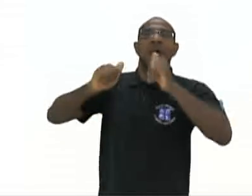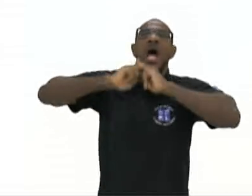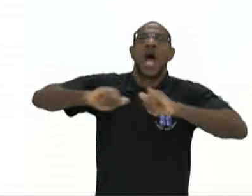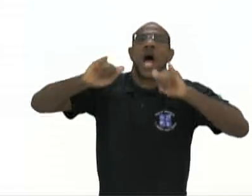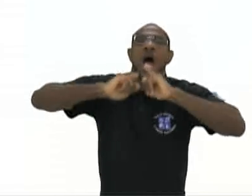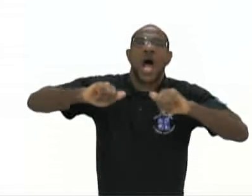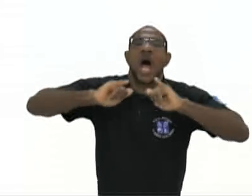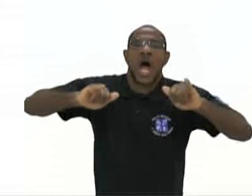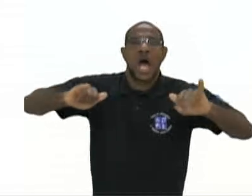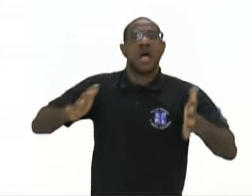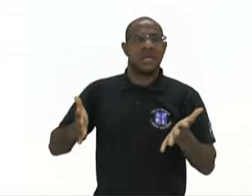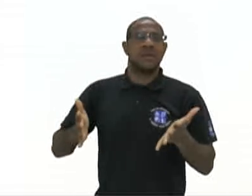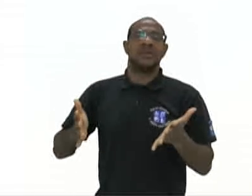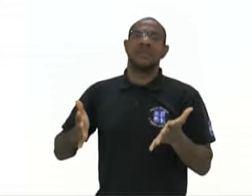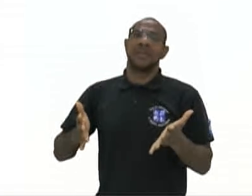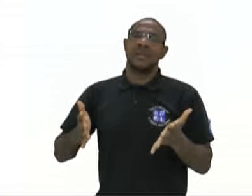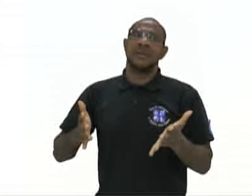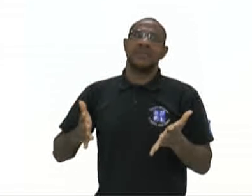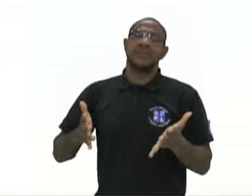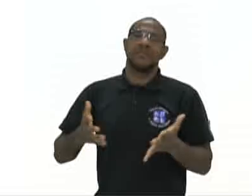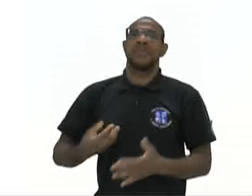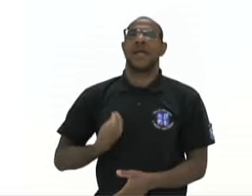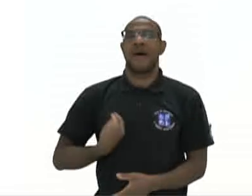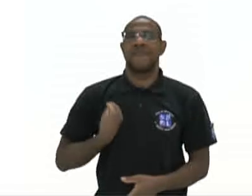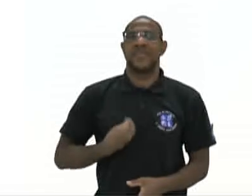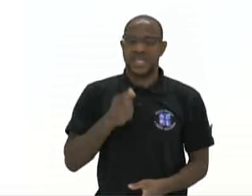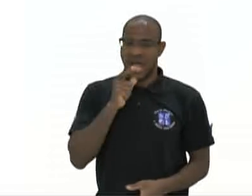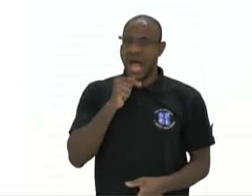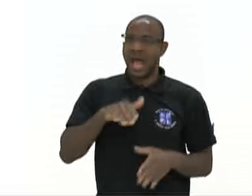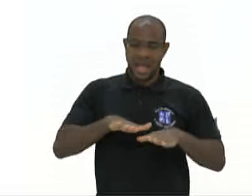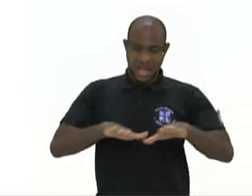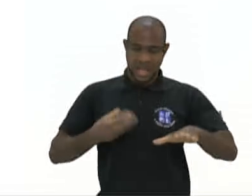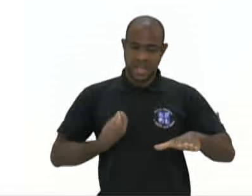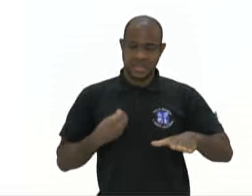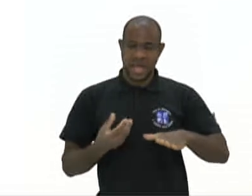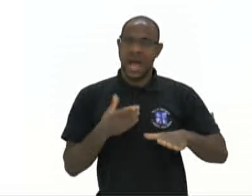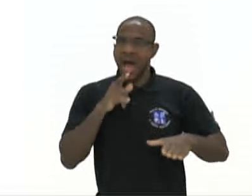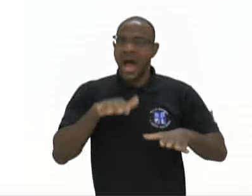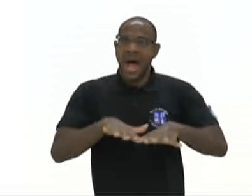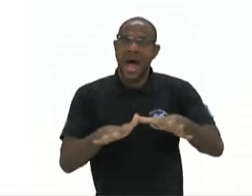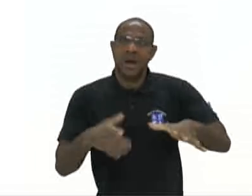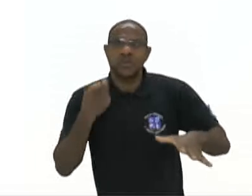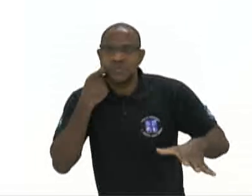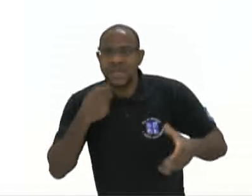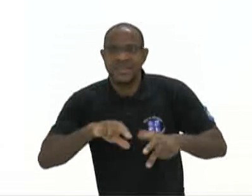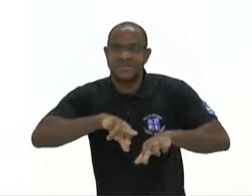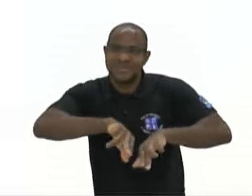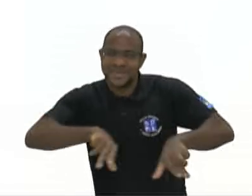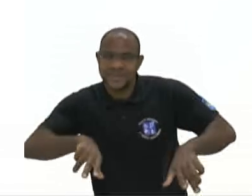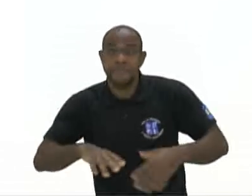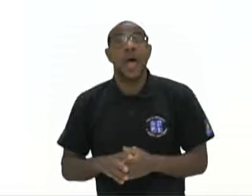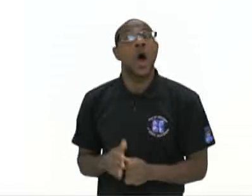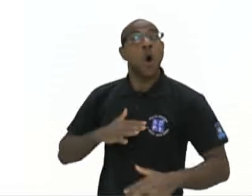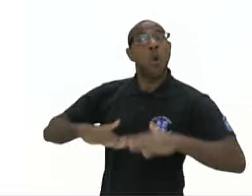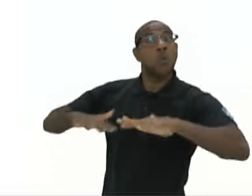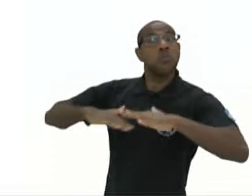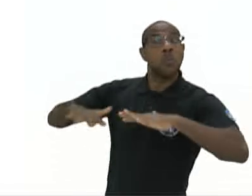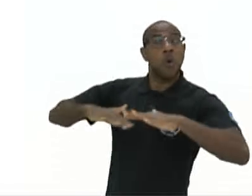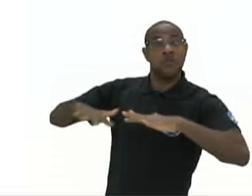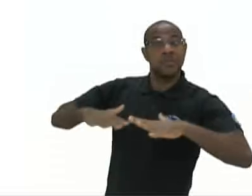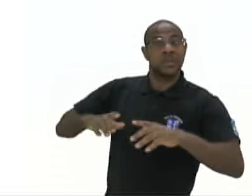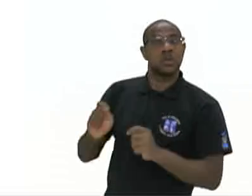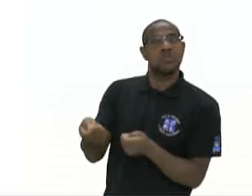águas, escrevem. Eis a carta. O movimento dos pescadores e pescadoras artesanais